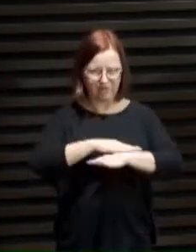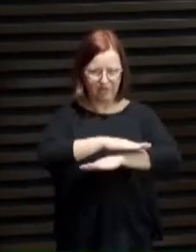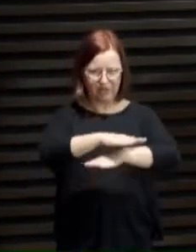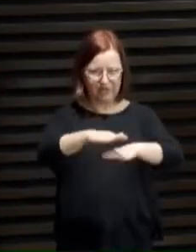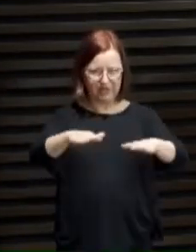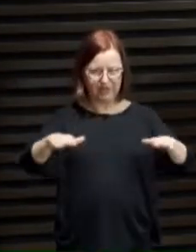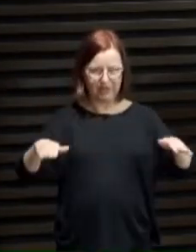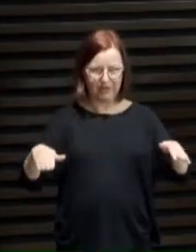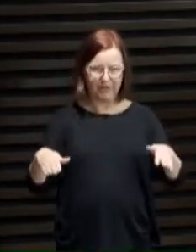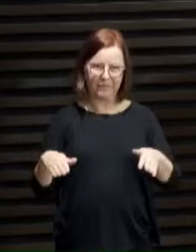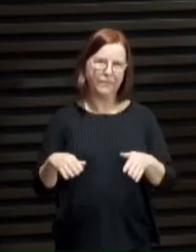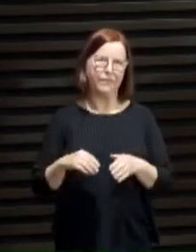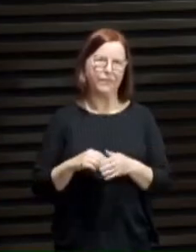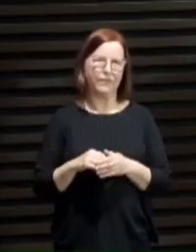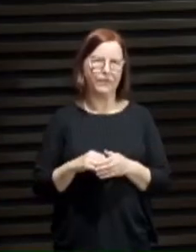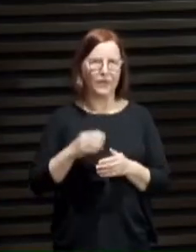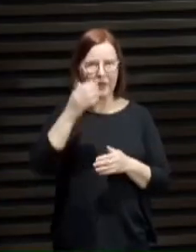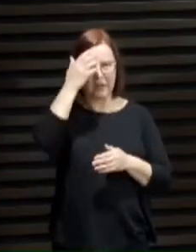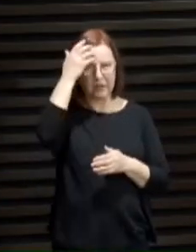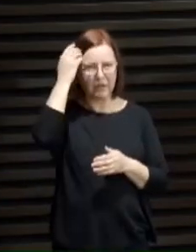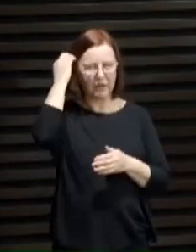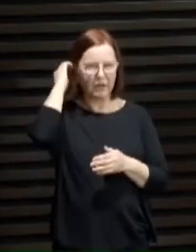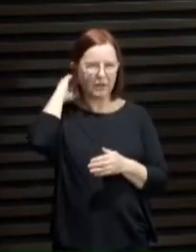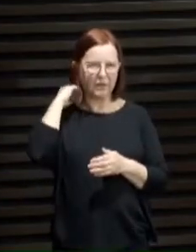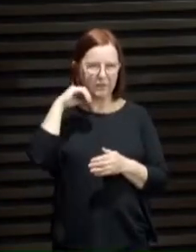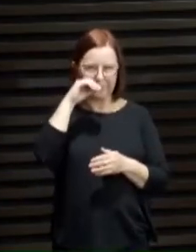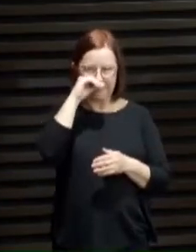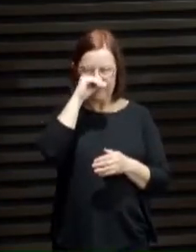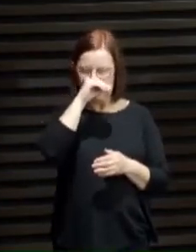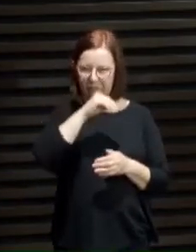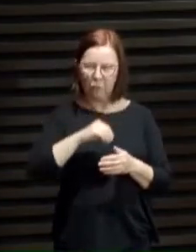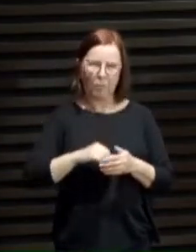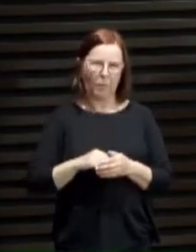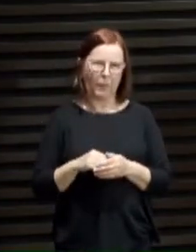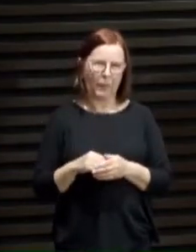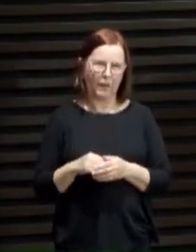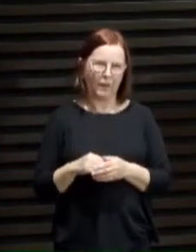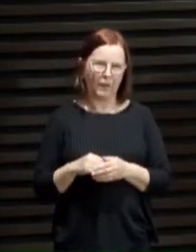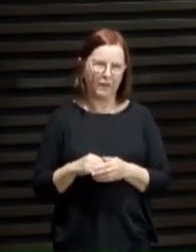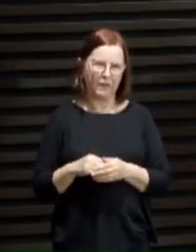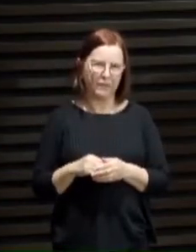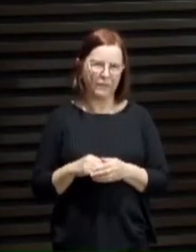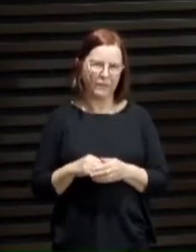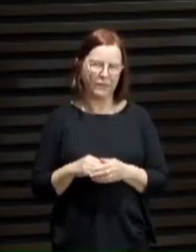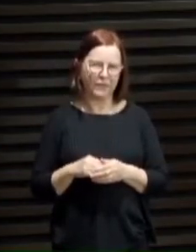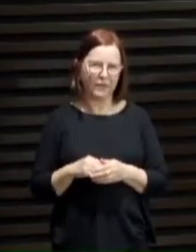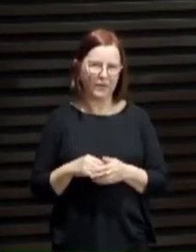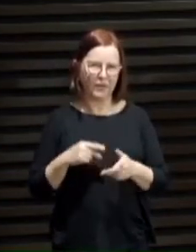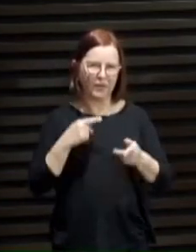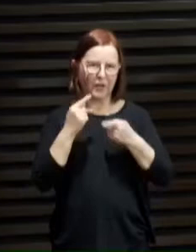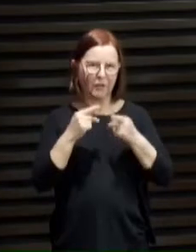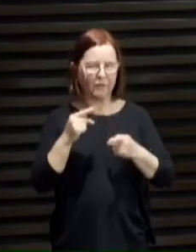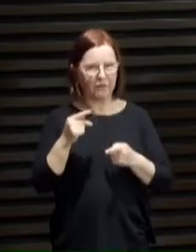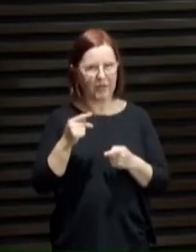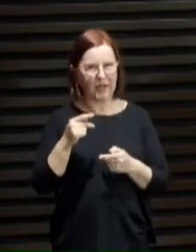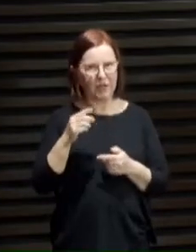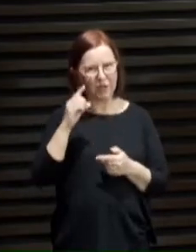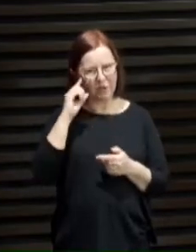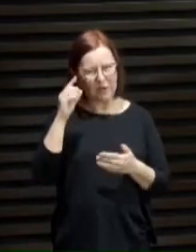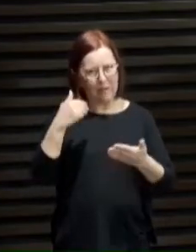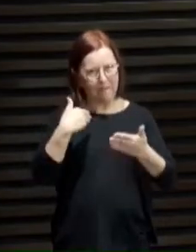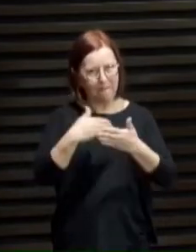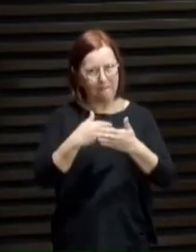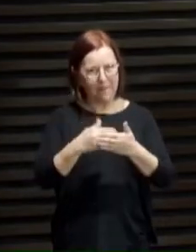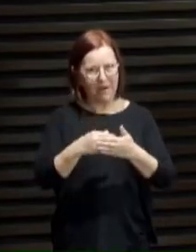sai correndo. A cena mais, eu diria assim, extraordinária e espantosa daqueles dias da morte de Jesus.